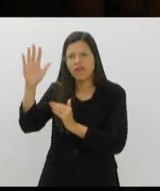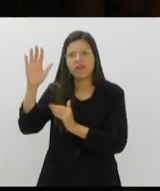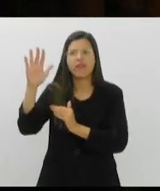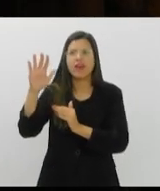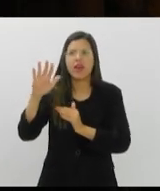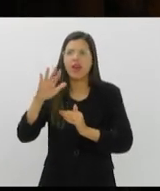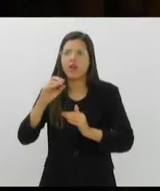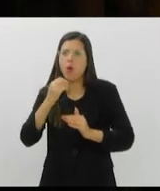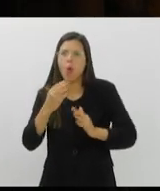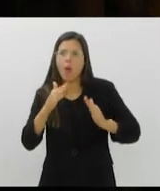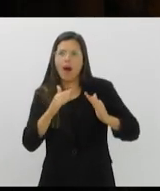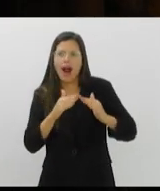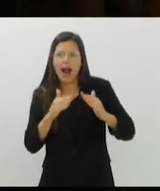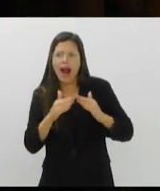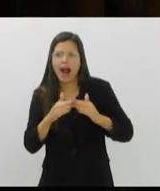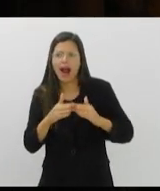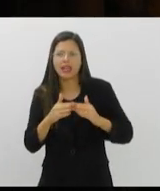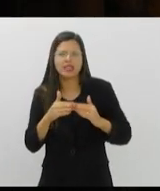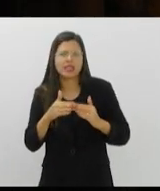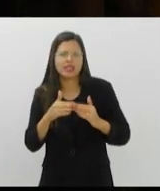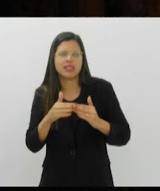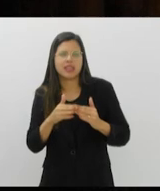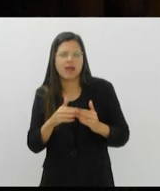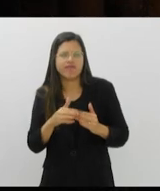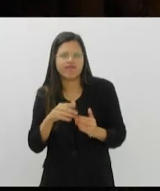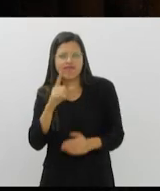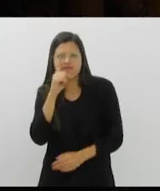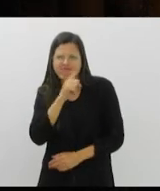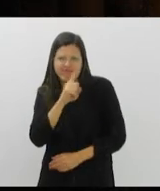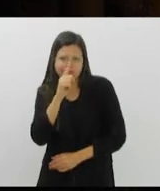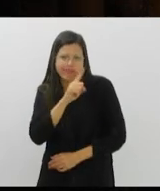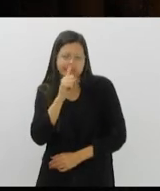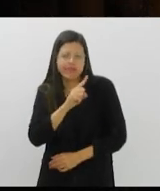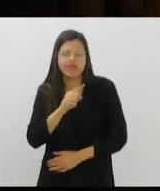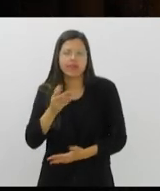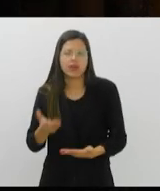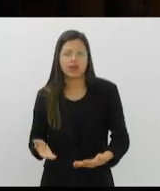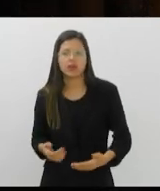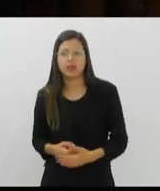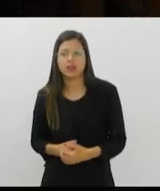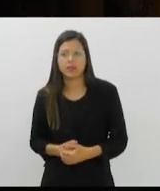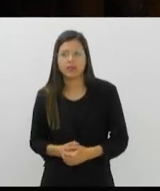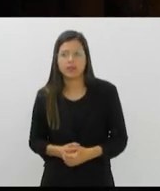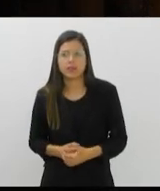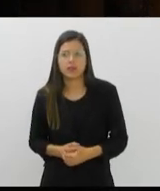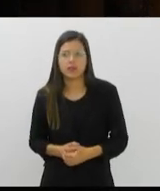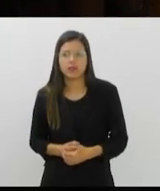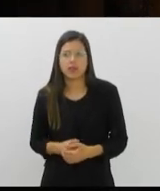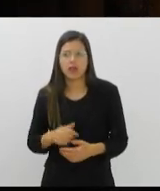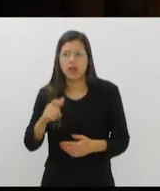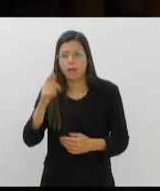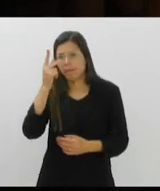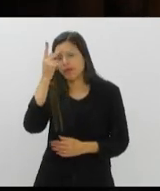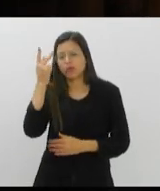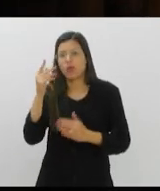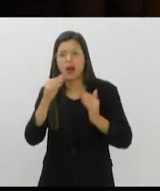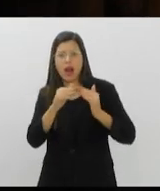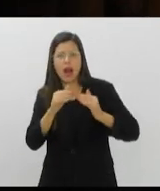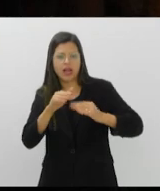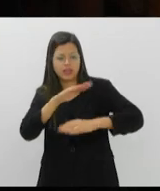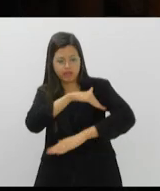mais precária, é a população que está tendo que ocupar a encosta ou a beira do rio porque não tem onde